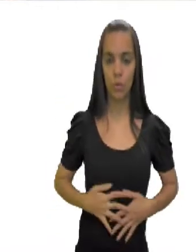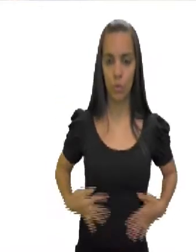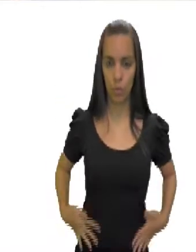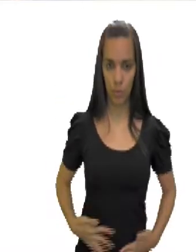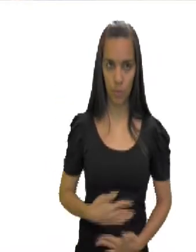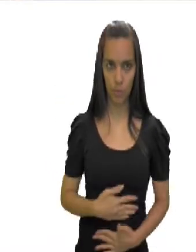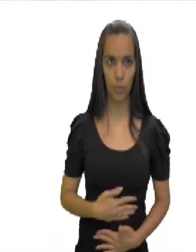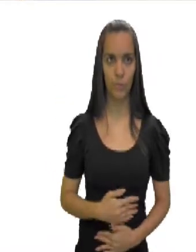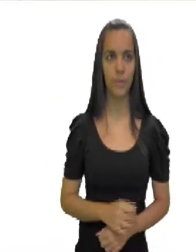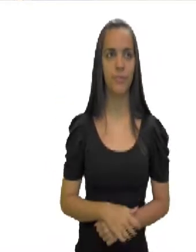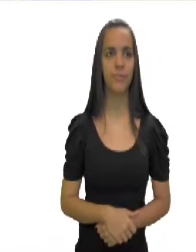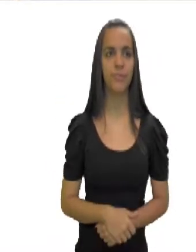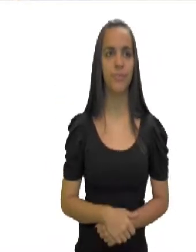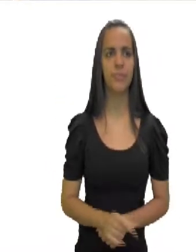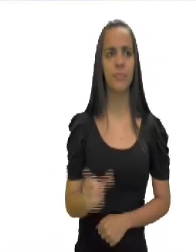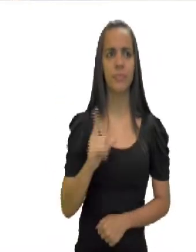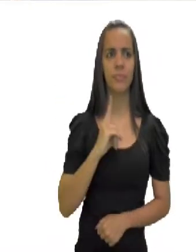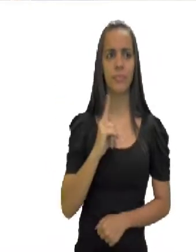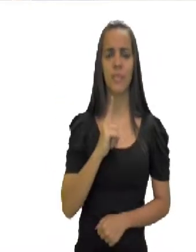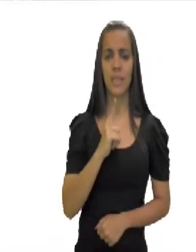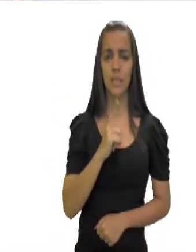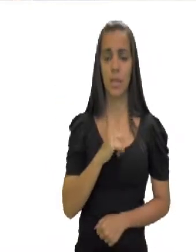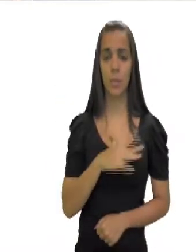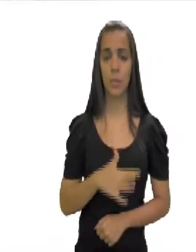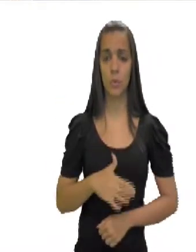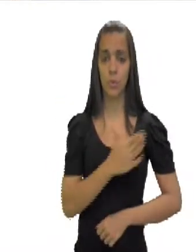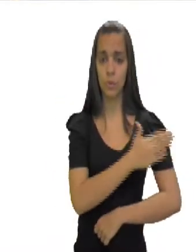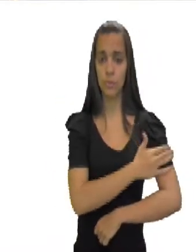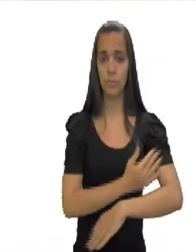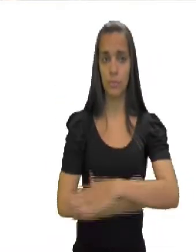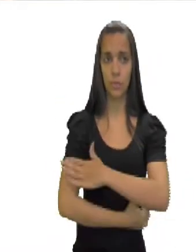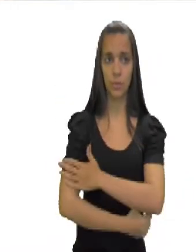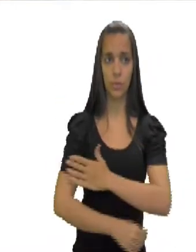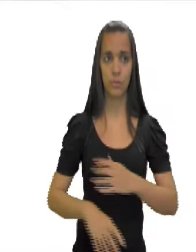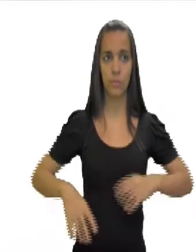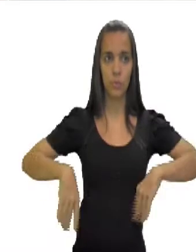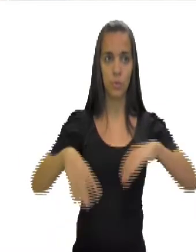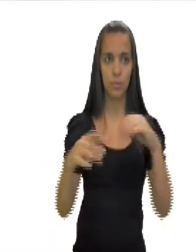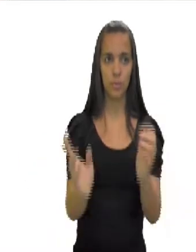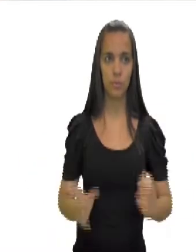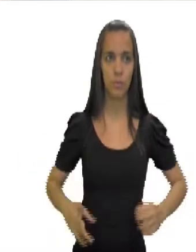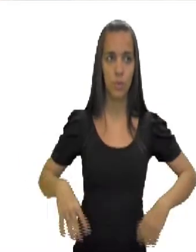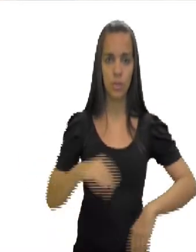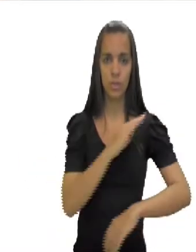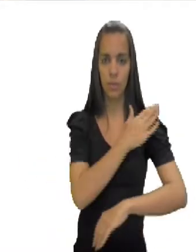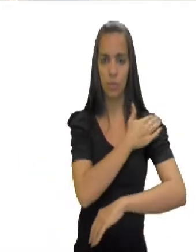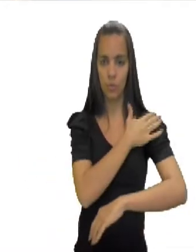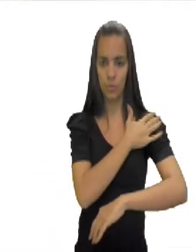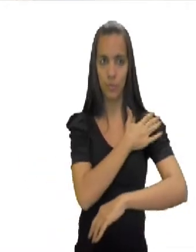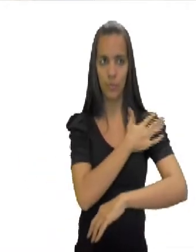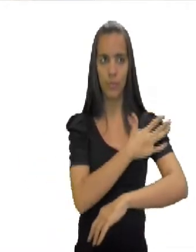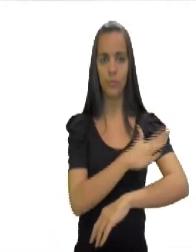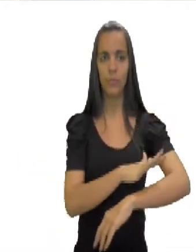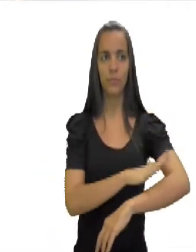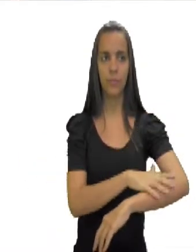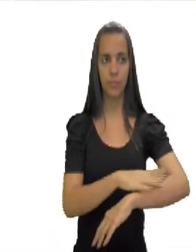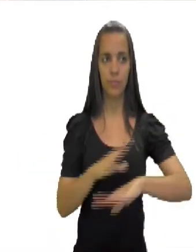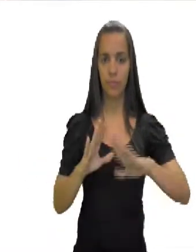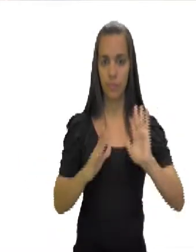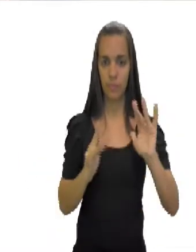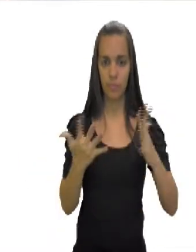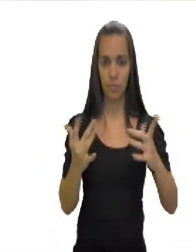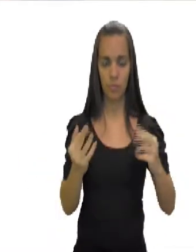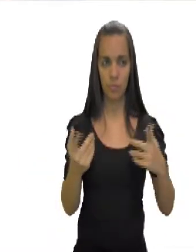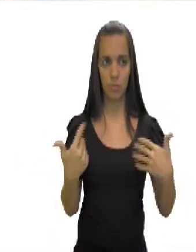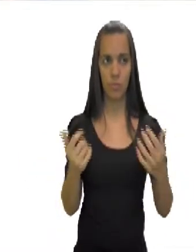abdômen. E temos também os membros, que são os superiores, braços, antebraços